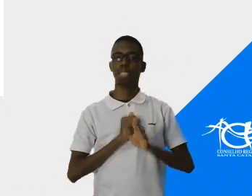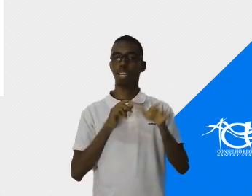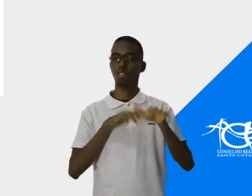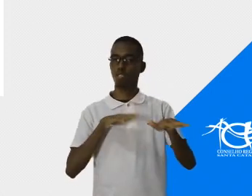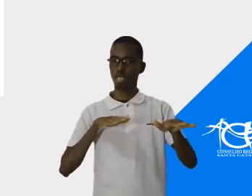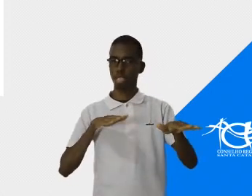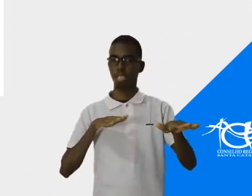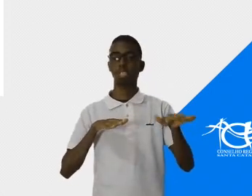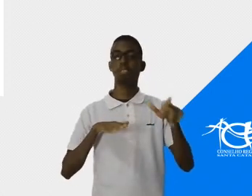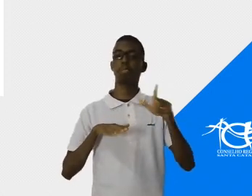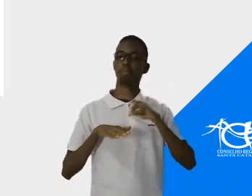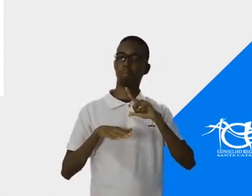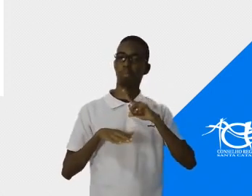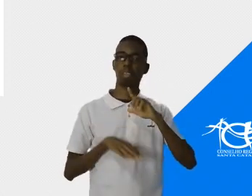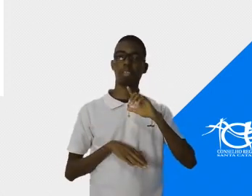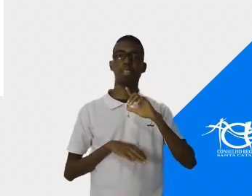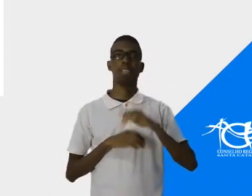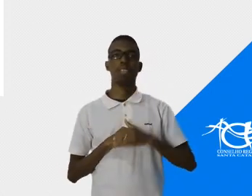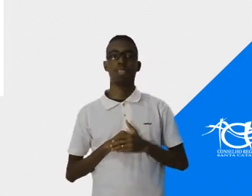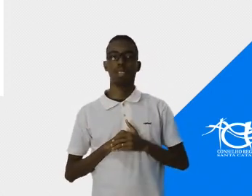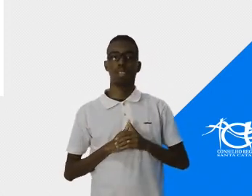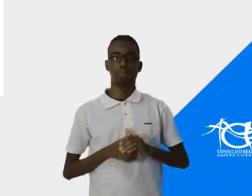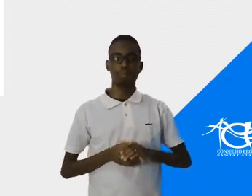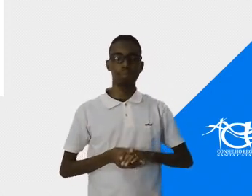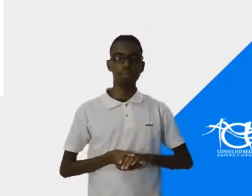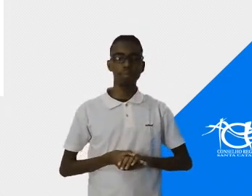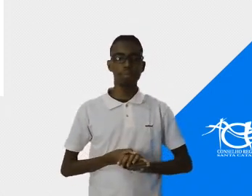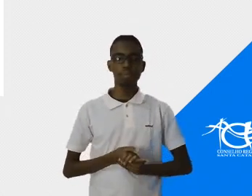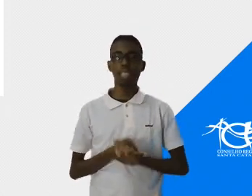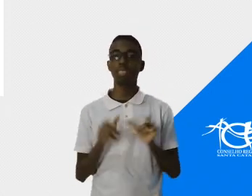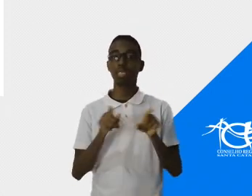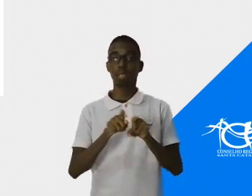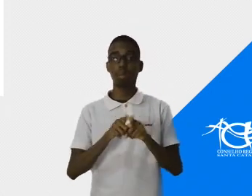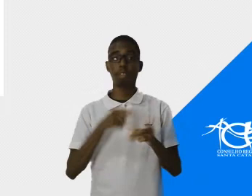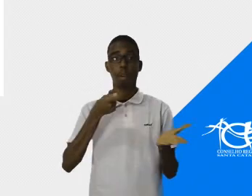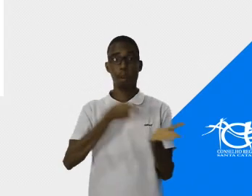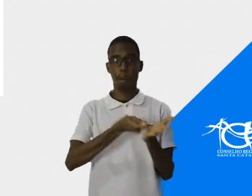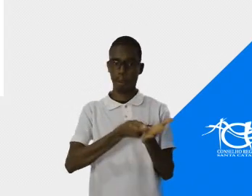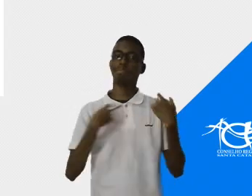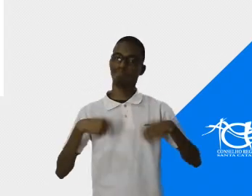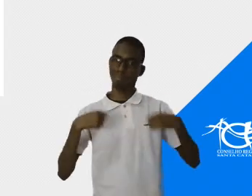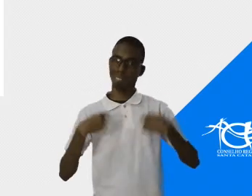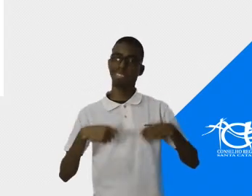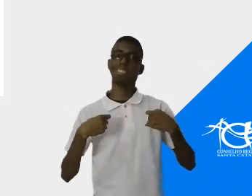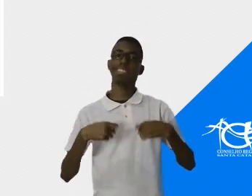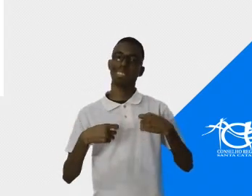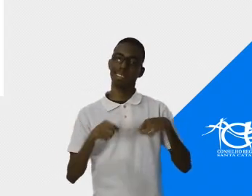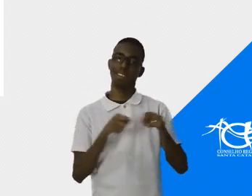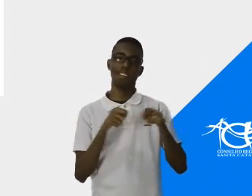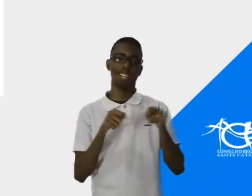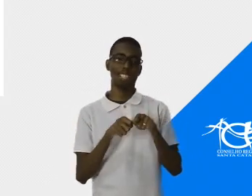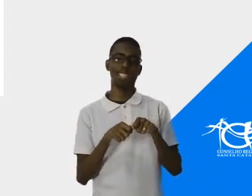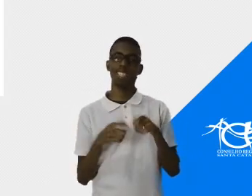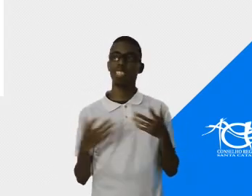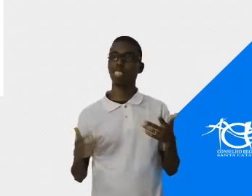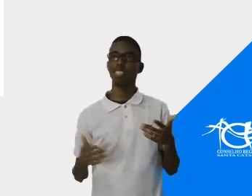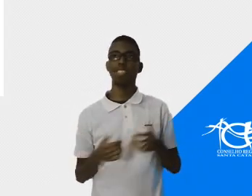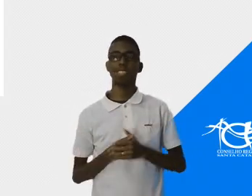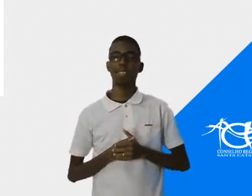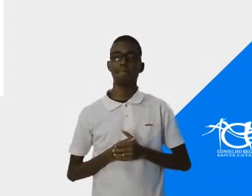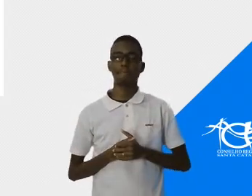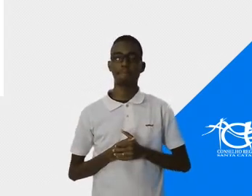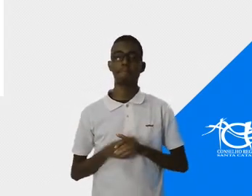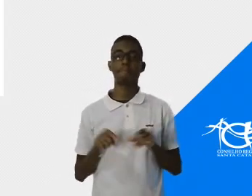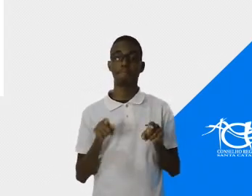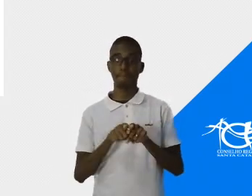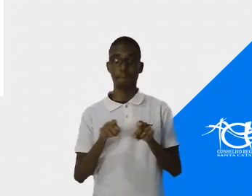compulsória, como a gente já afirmou, então tem caráter obrigatório, tem exigência normativa, é necessário fazê-la, não é uma opção. Ela